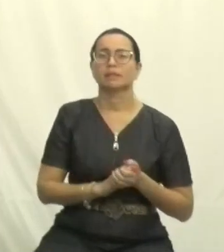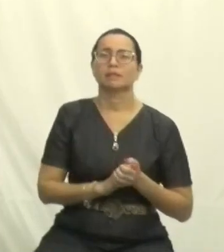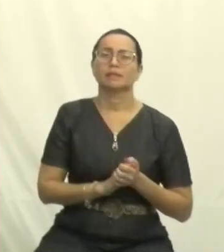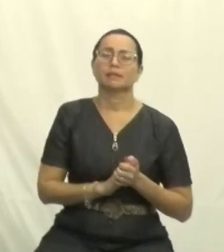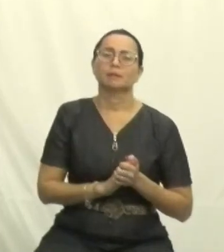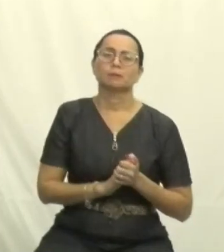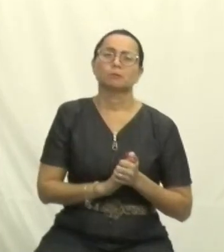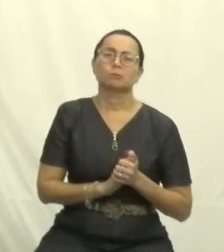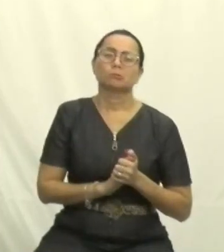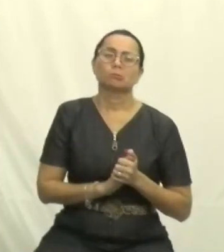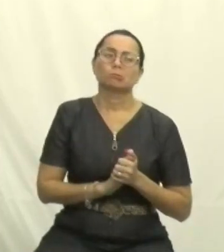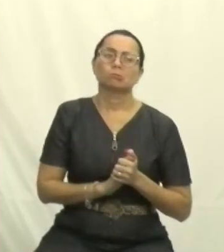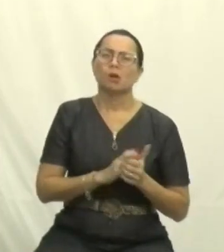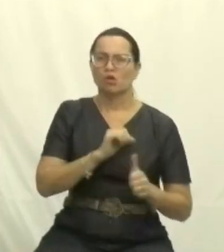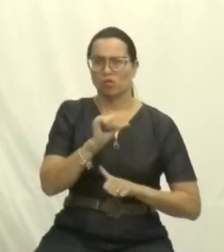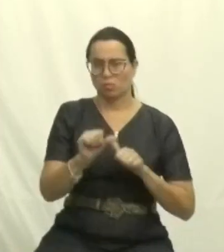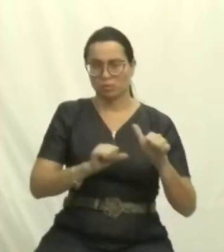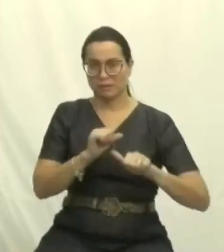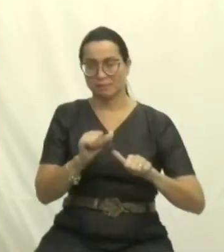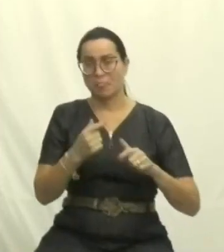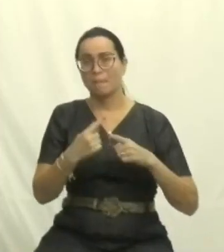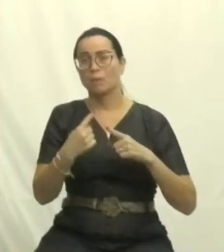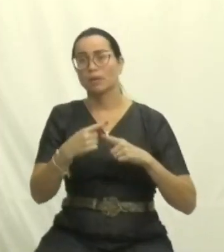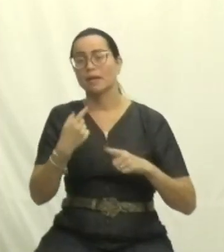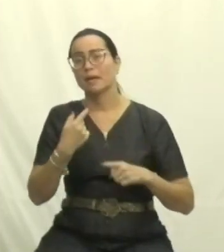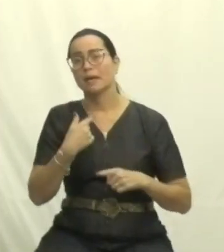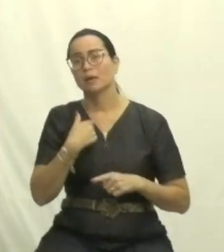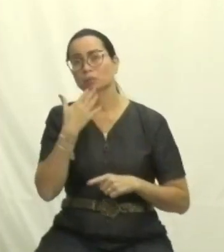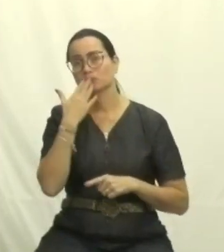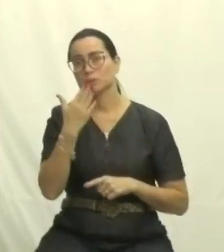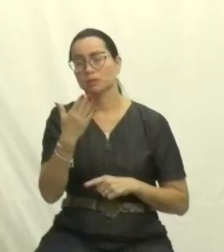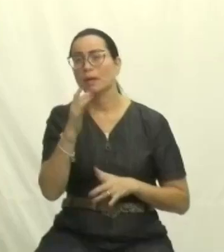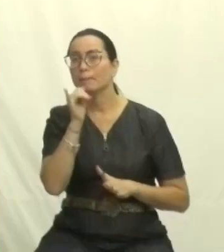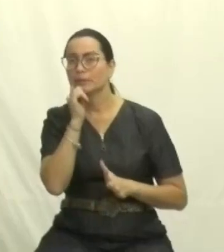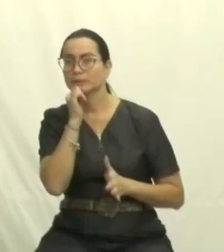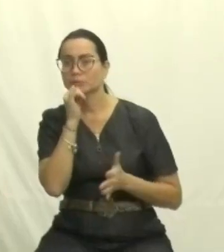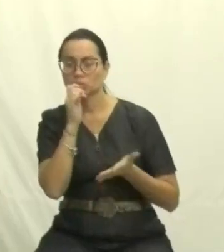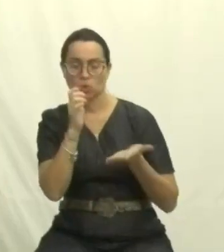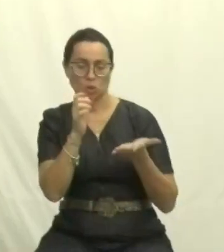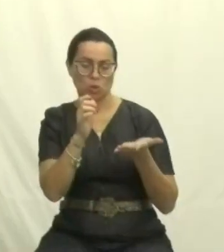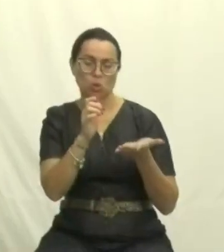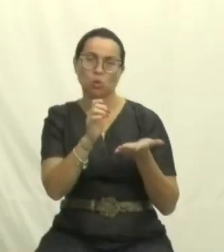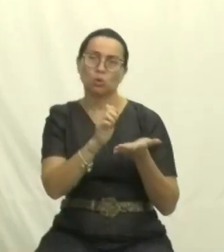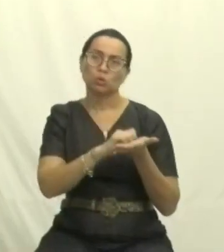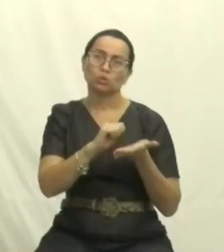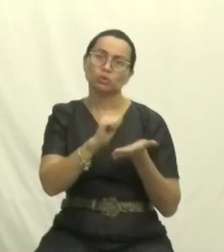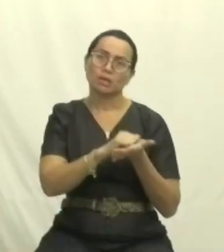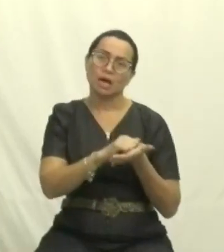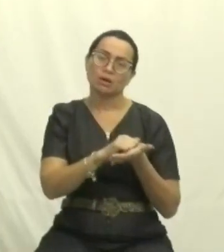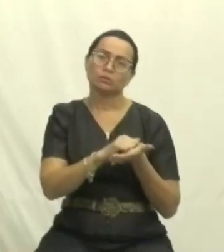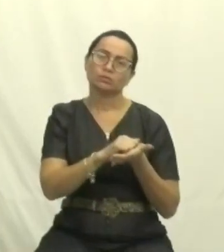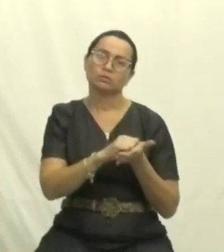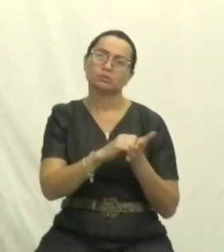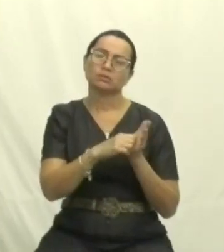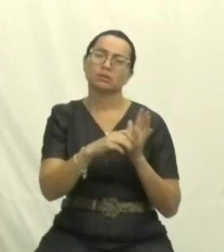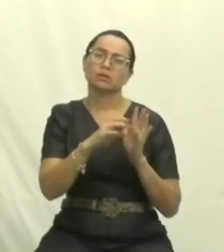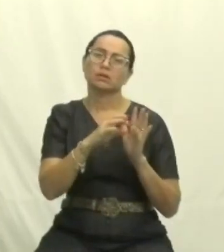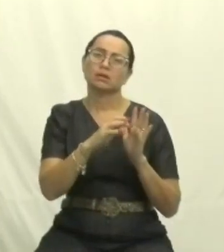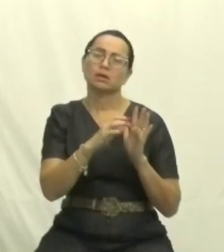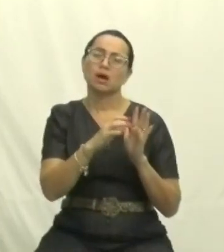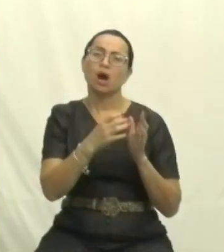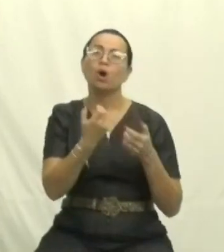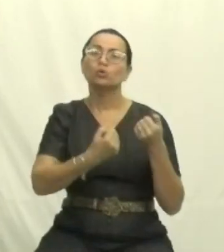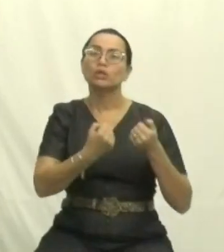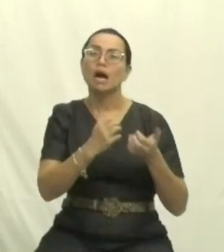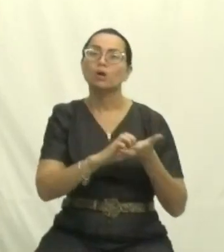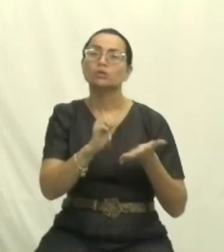aqui, porque a solicitação, senhor presidente, os carros são cadastrados, são adesivados como cadeirantes, só que eles estacionam